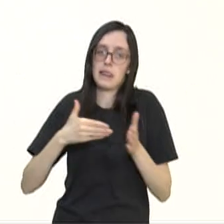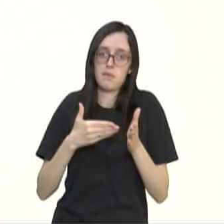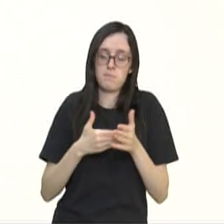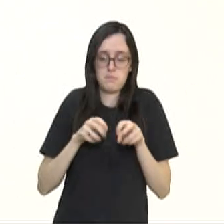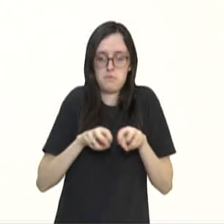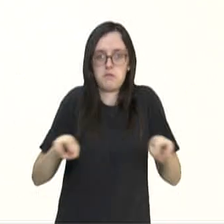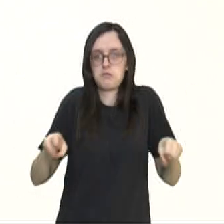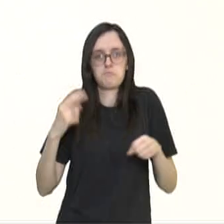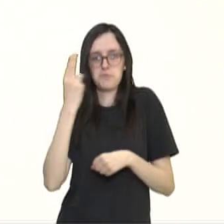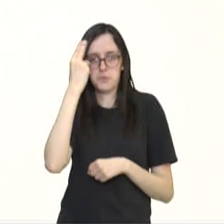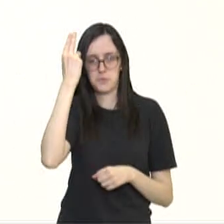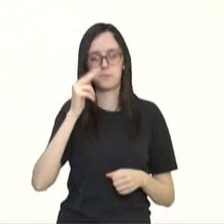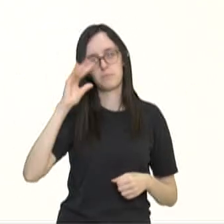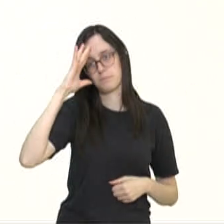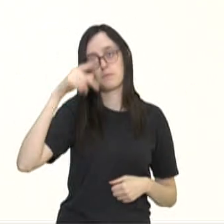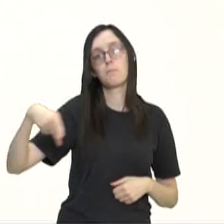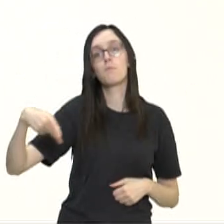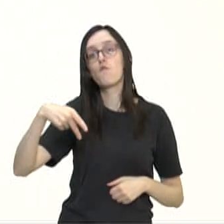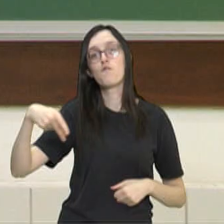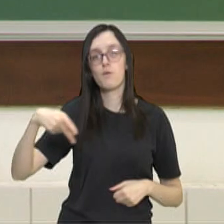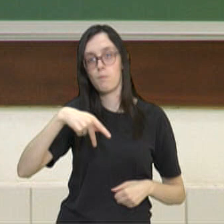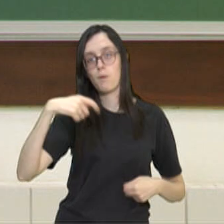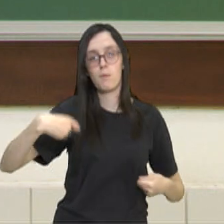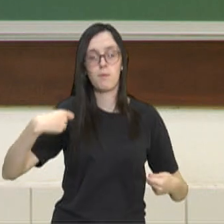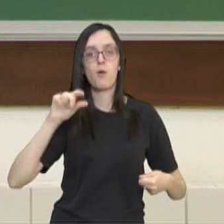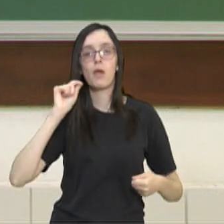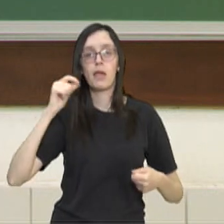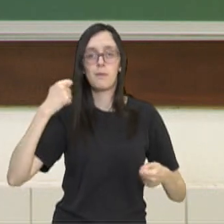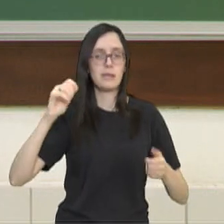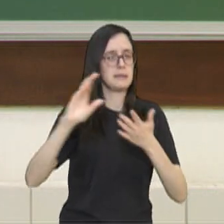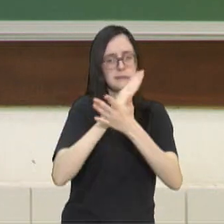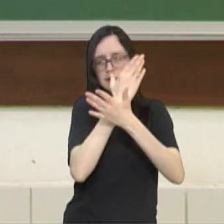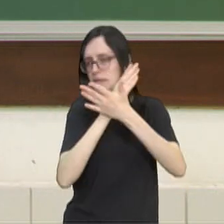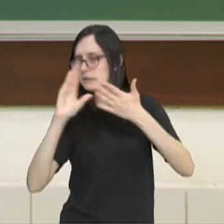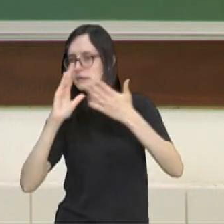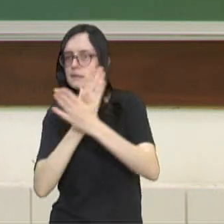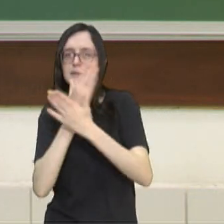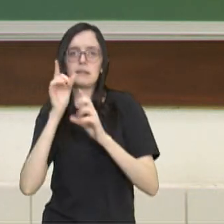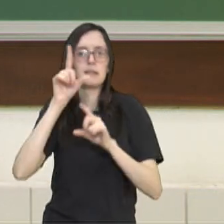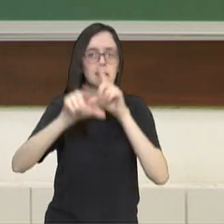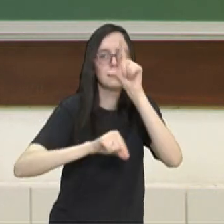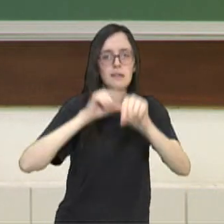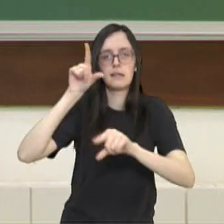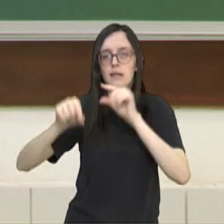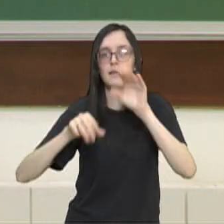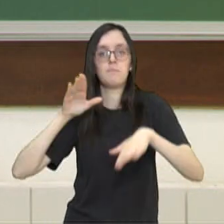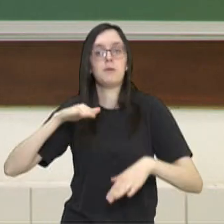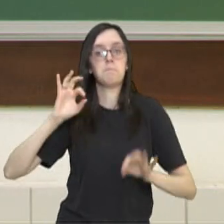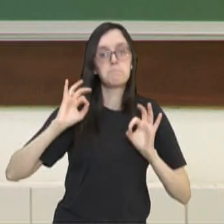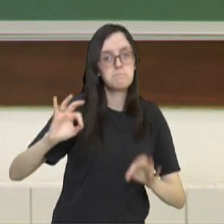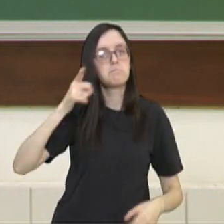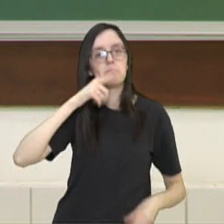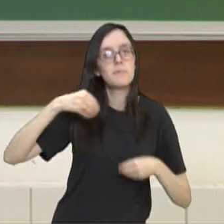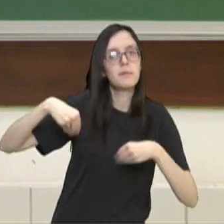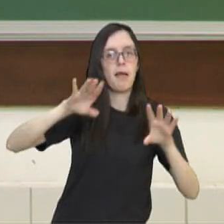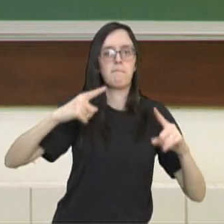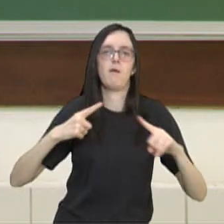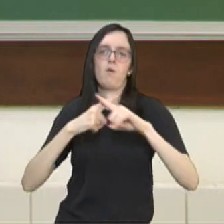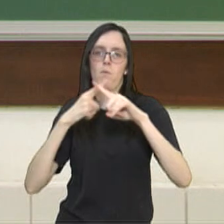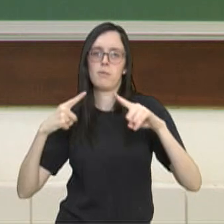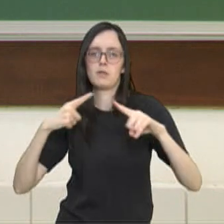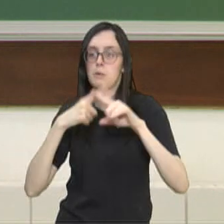pouco da origem, da história, né, algumas curiosidades a gente vai falando na sequência. O que a gente sabe então do